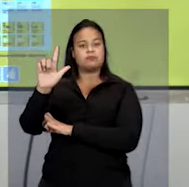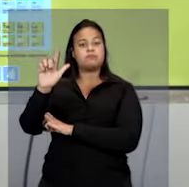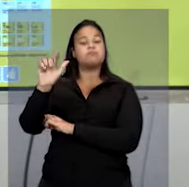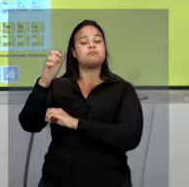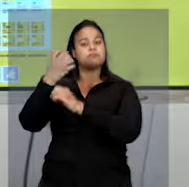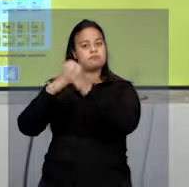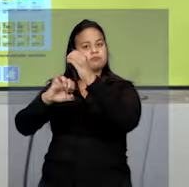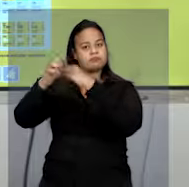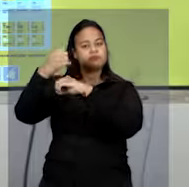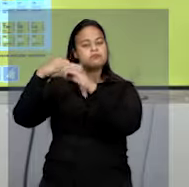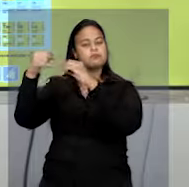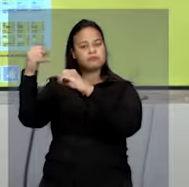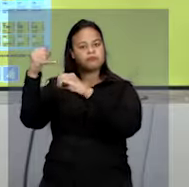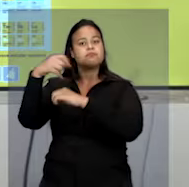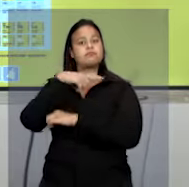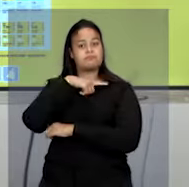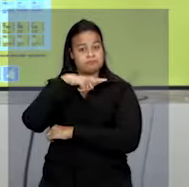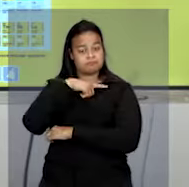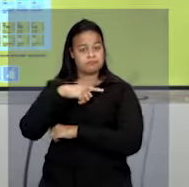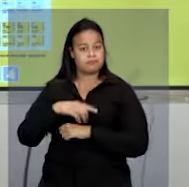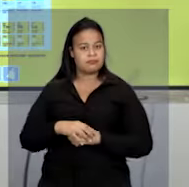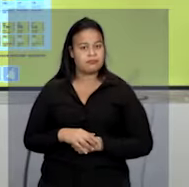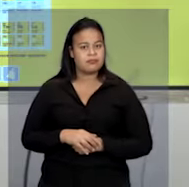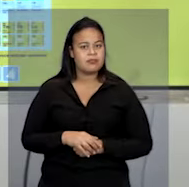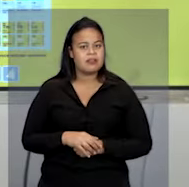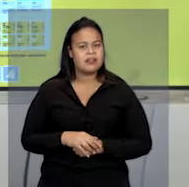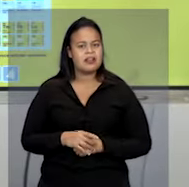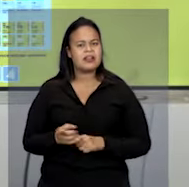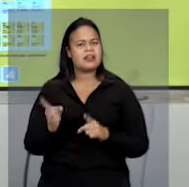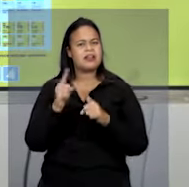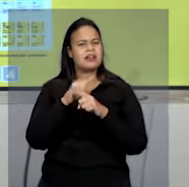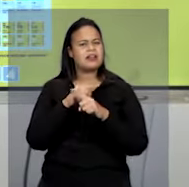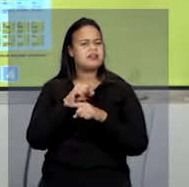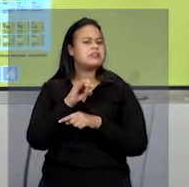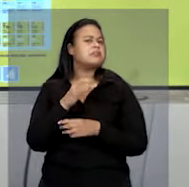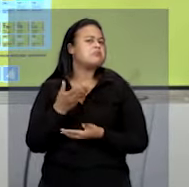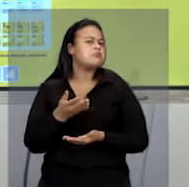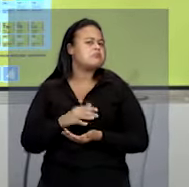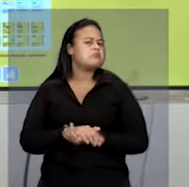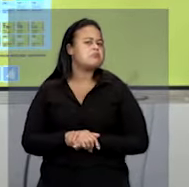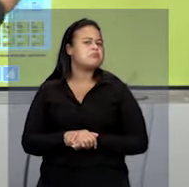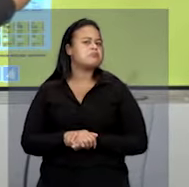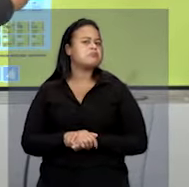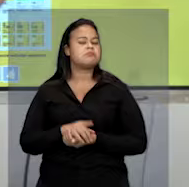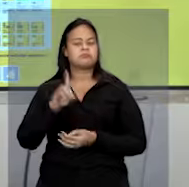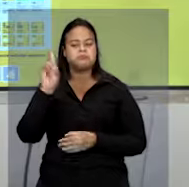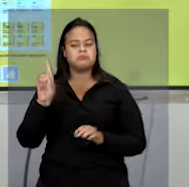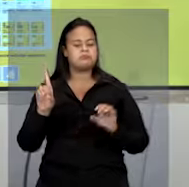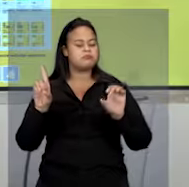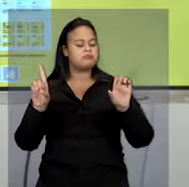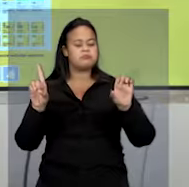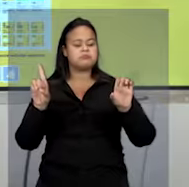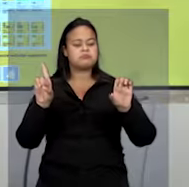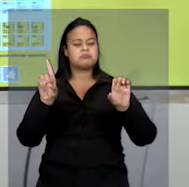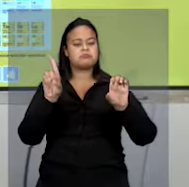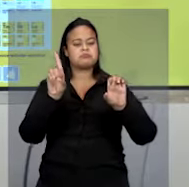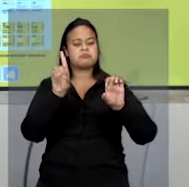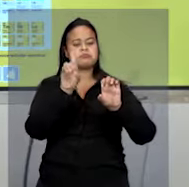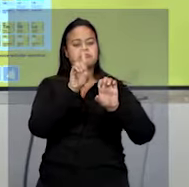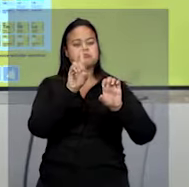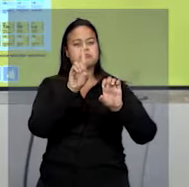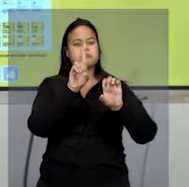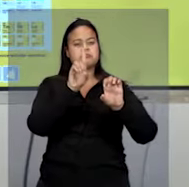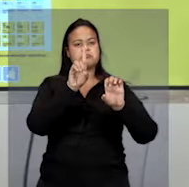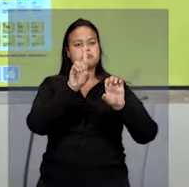eletronegativo. E se eu faço no sentido contrário? Se eu caminho da direita para a esquerda e de cima para